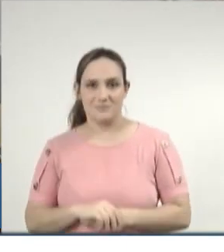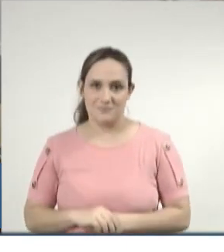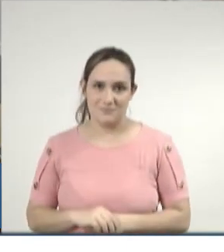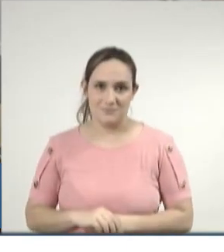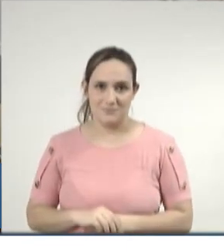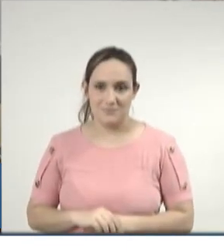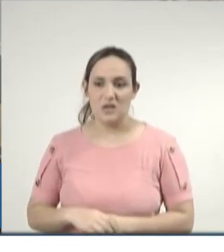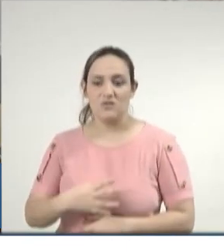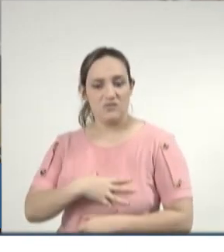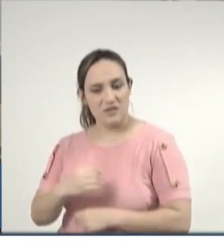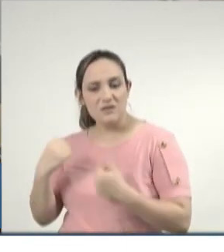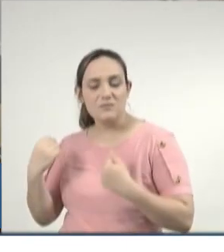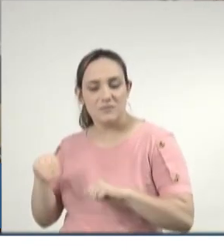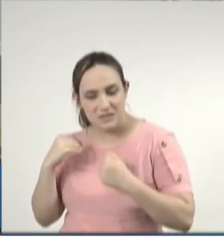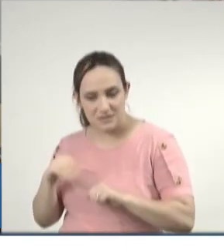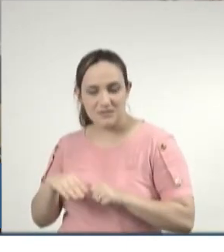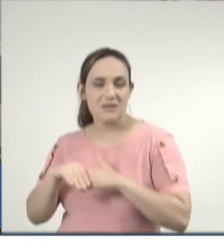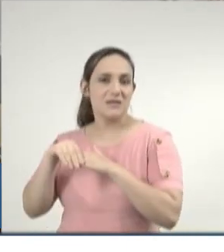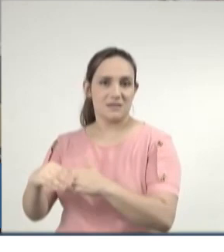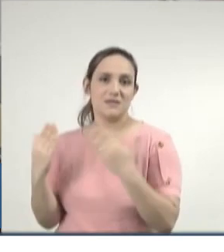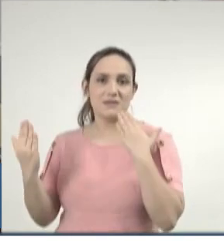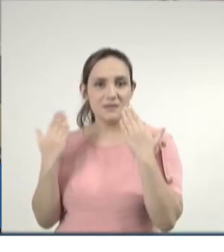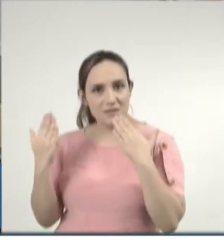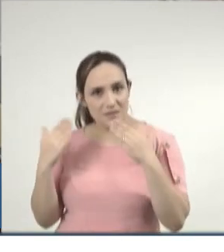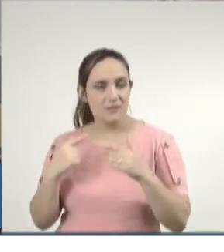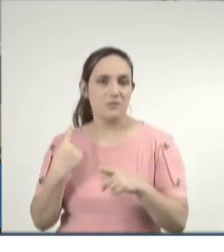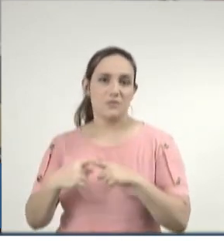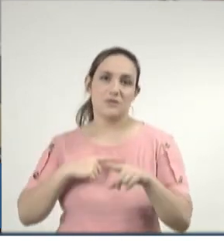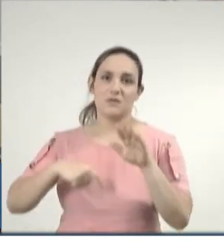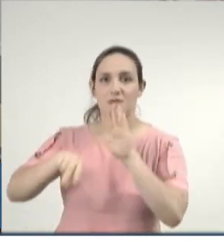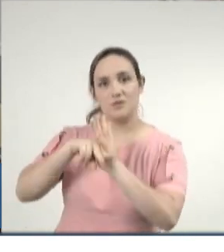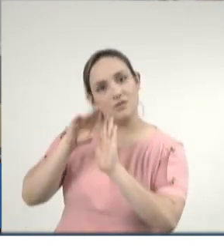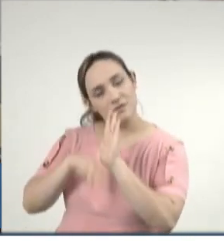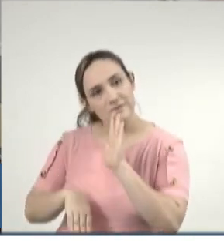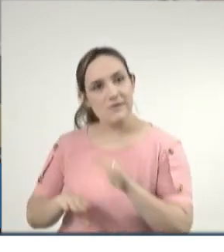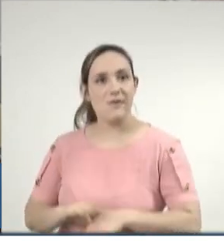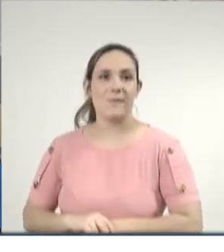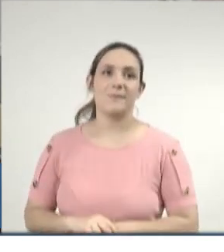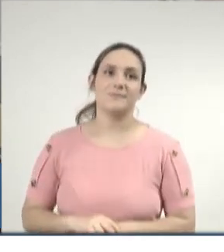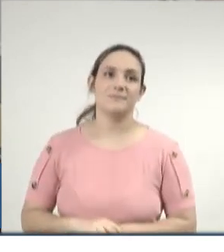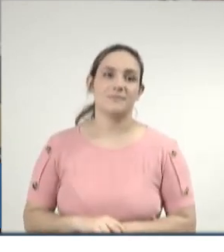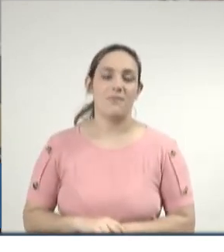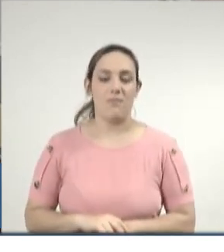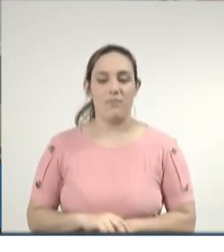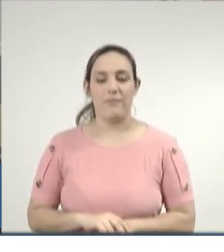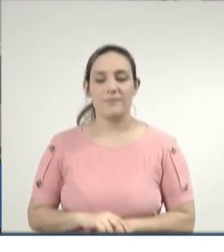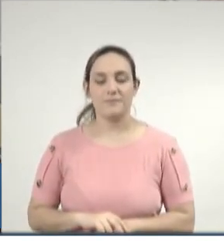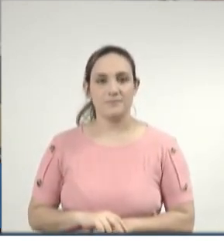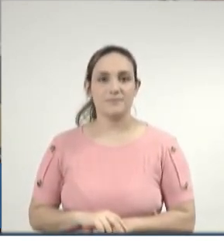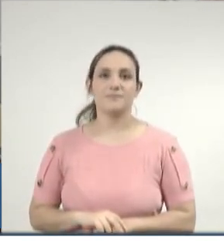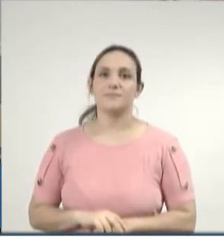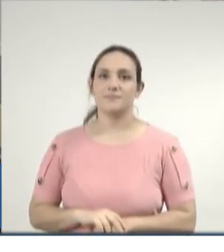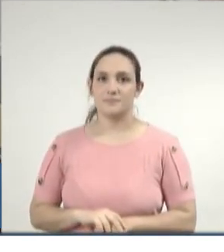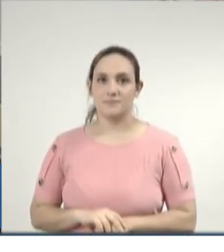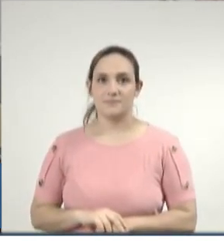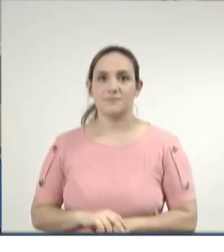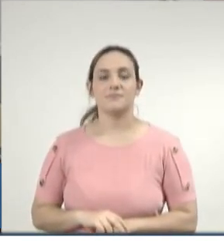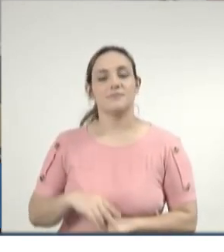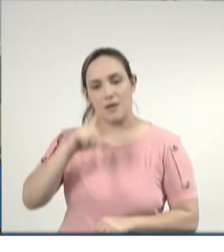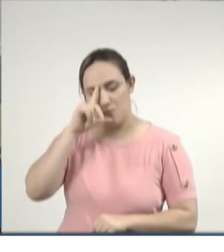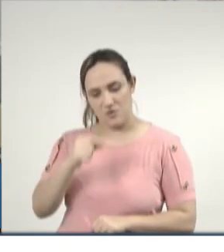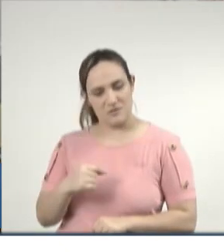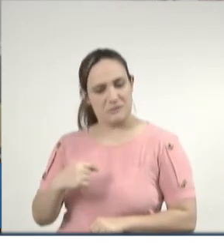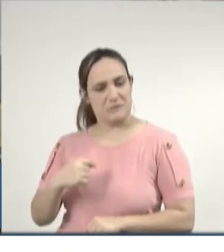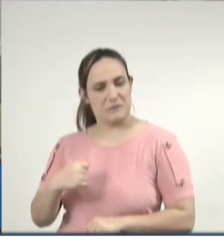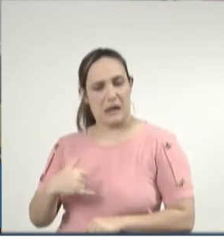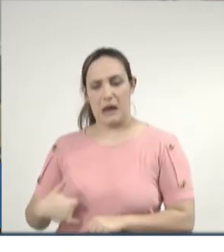ir na terapia, que está faltando uma aula e monstra, está né? tirando nota 0. Monstra! Pensa naquela bruxa egoísta que está Só